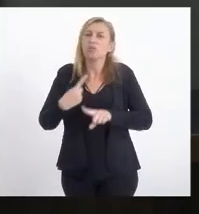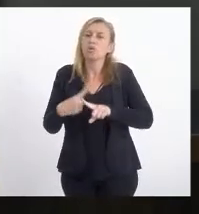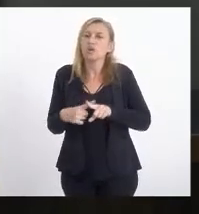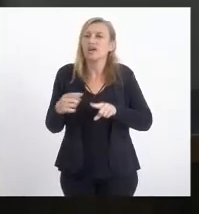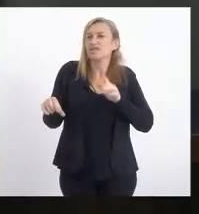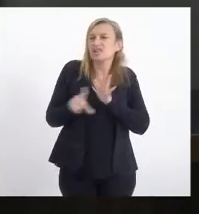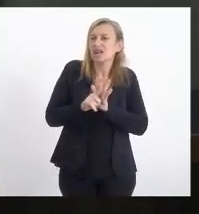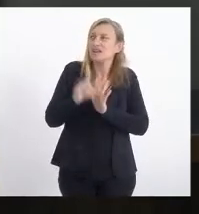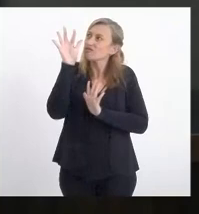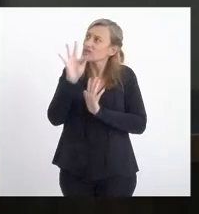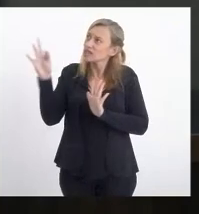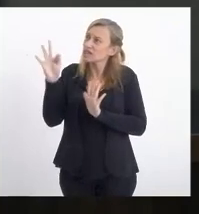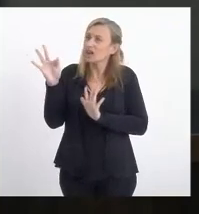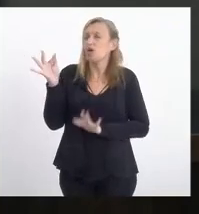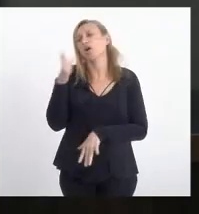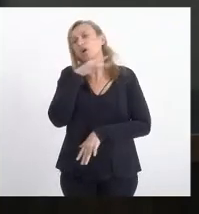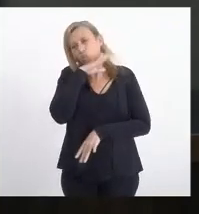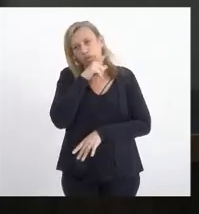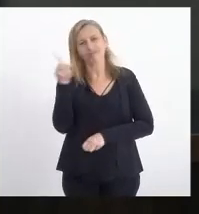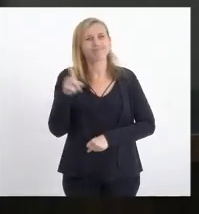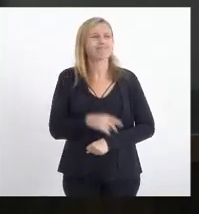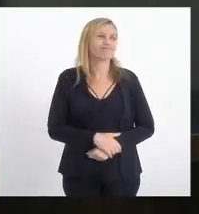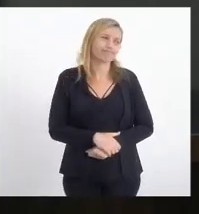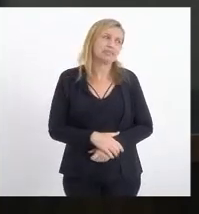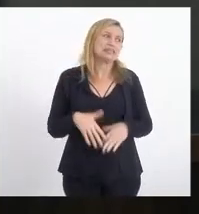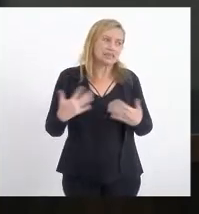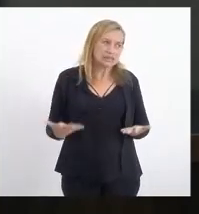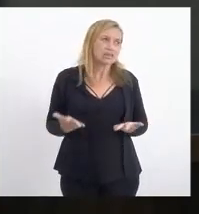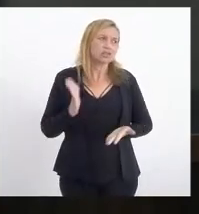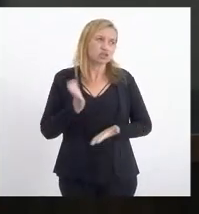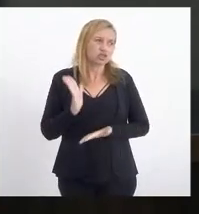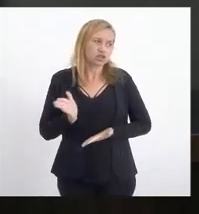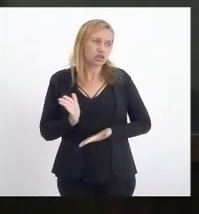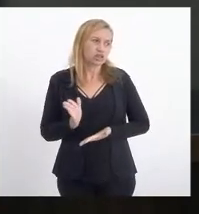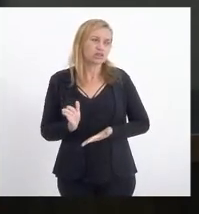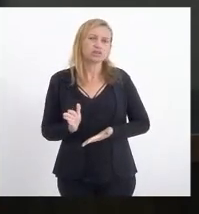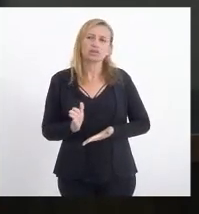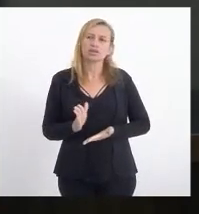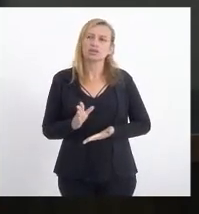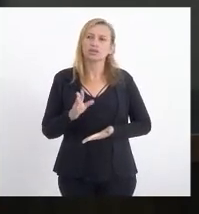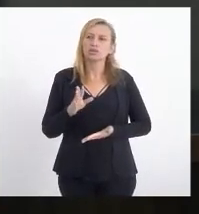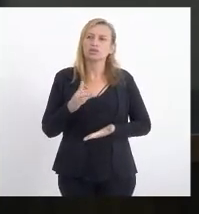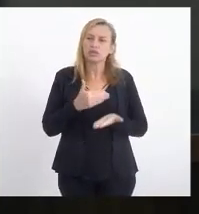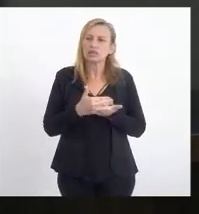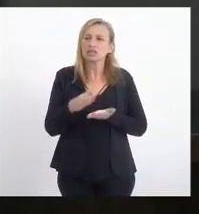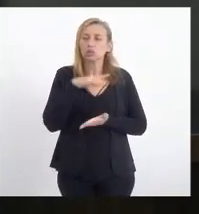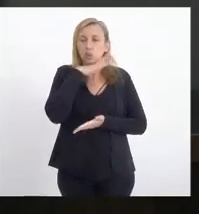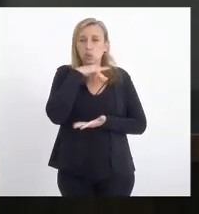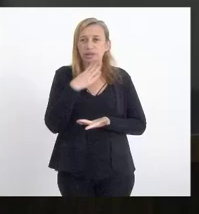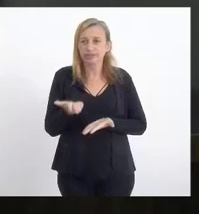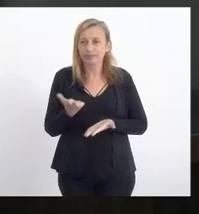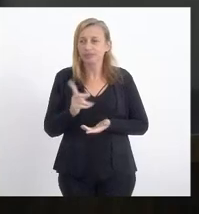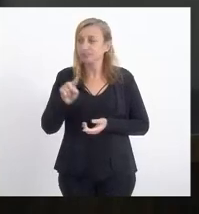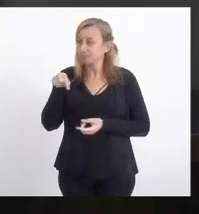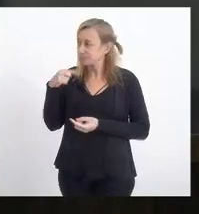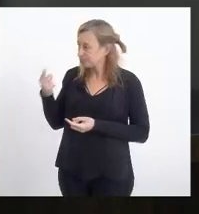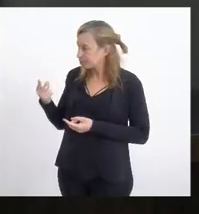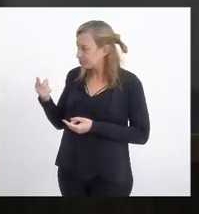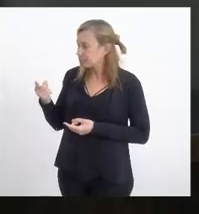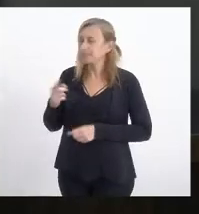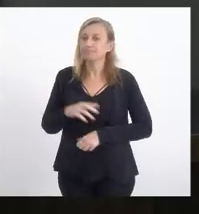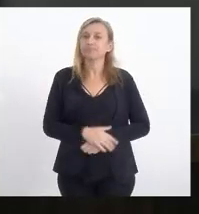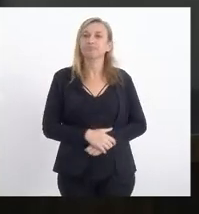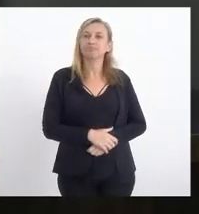essa lei federal uma porcaria Então um partido já de um de uma premissa muito ruim e por outro